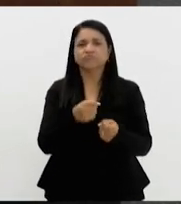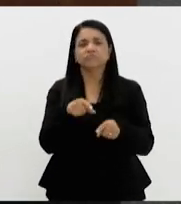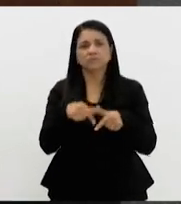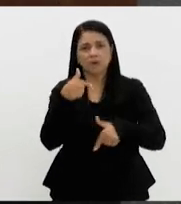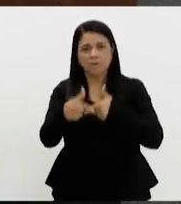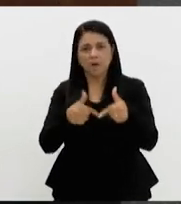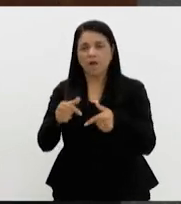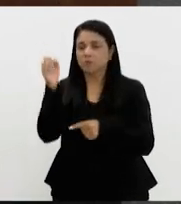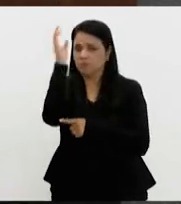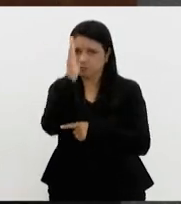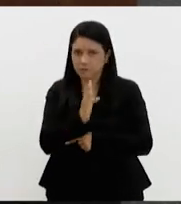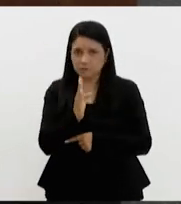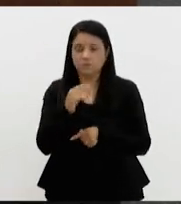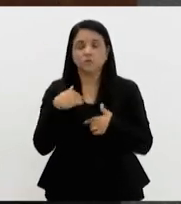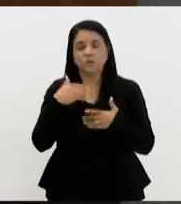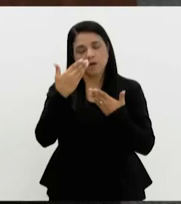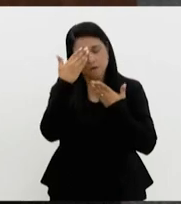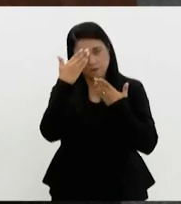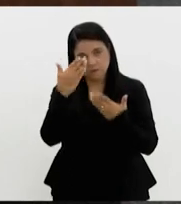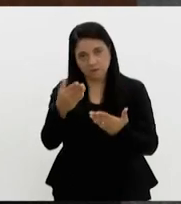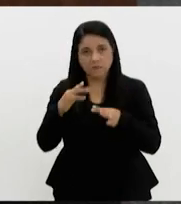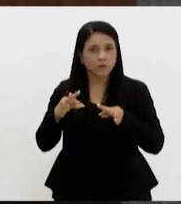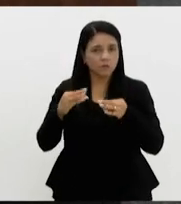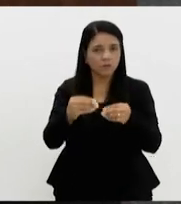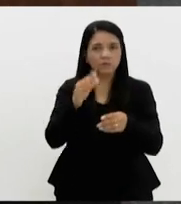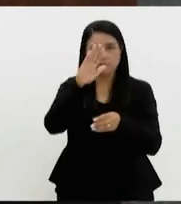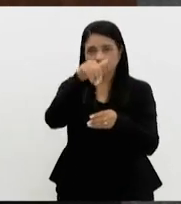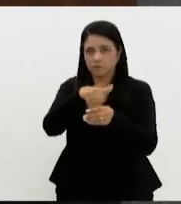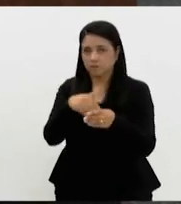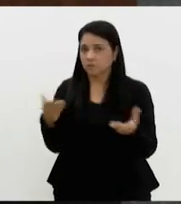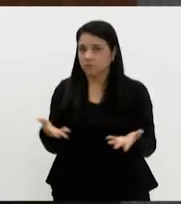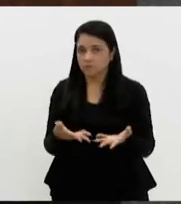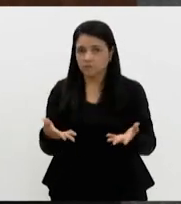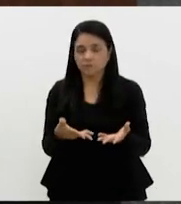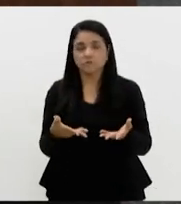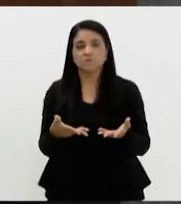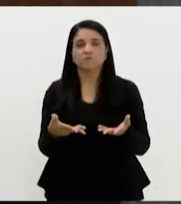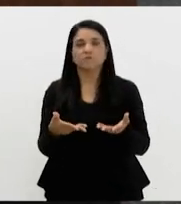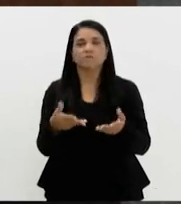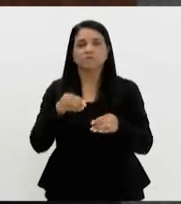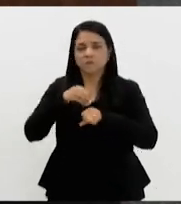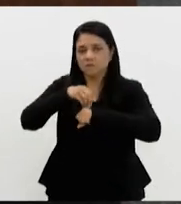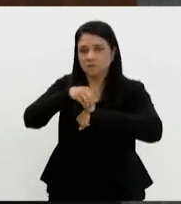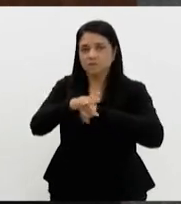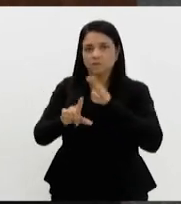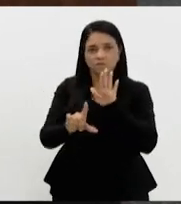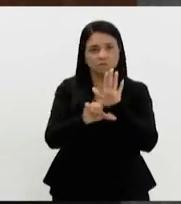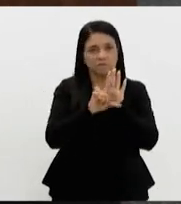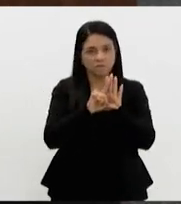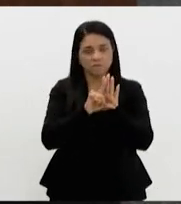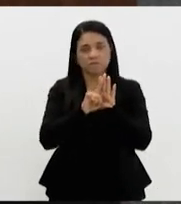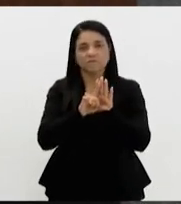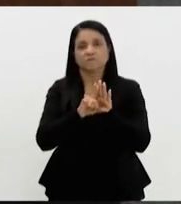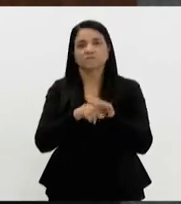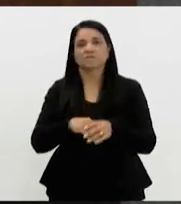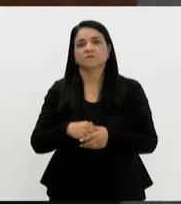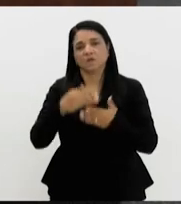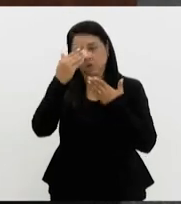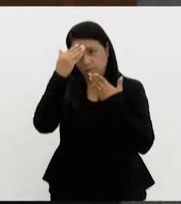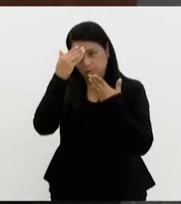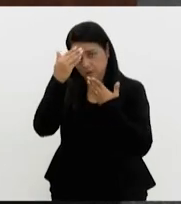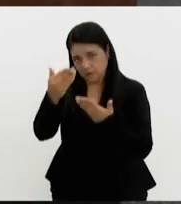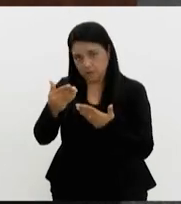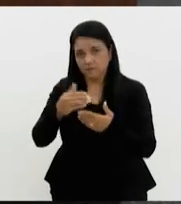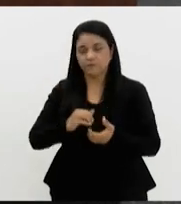quero, de antemão, agradecer a todos os votos de hoje que votaram pela indicação legislativa. Muito